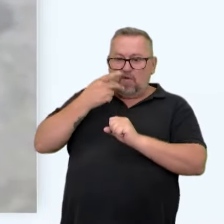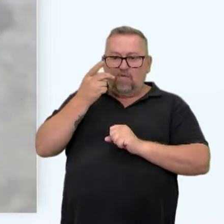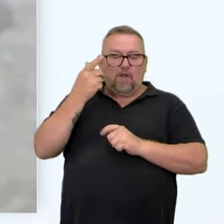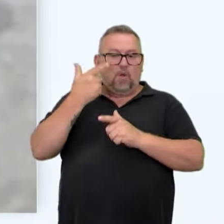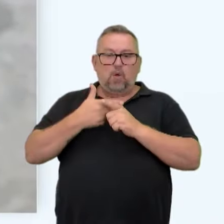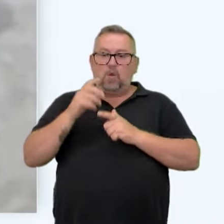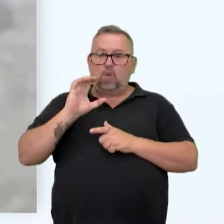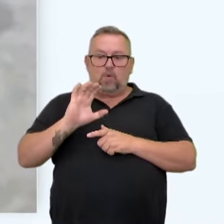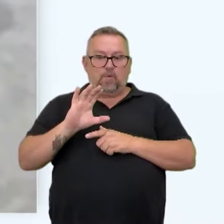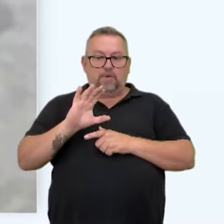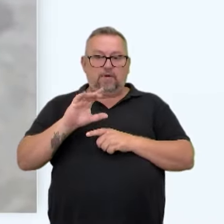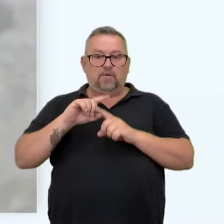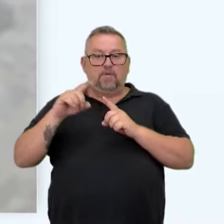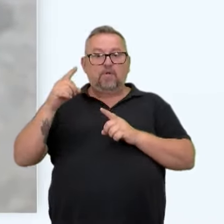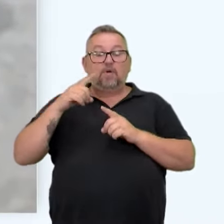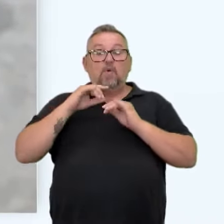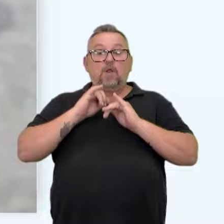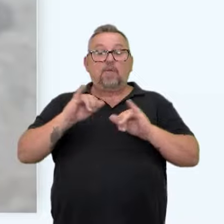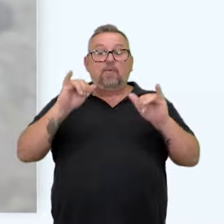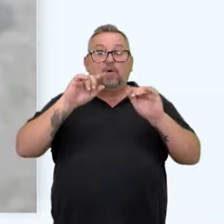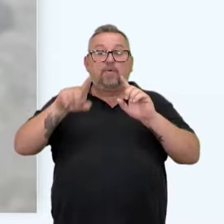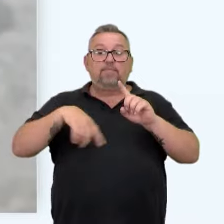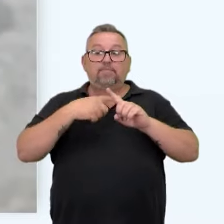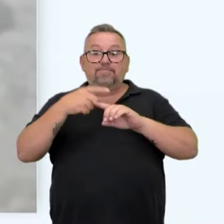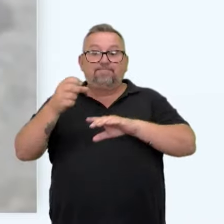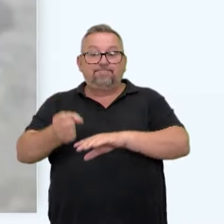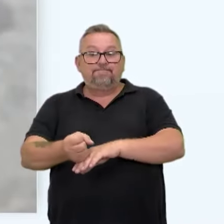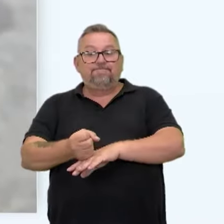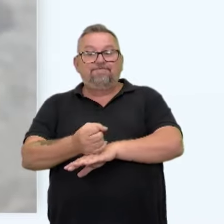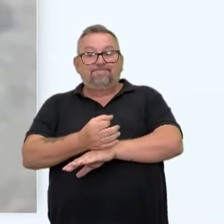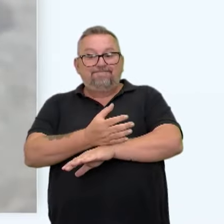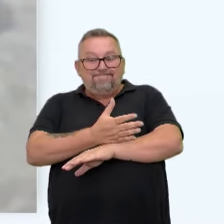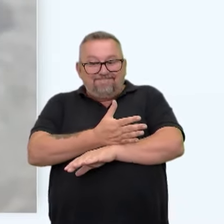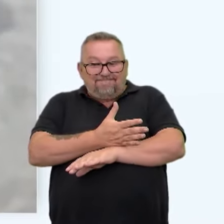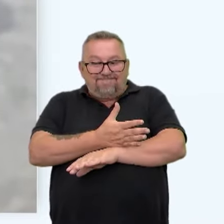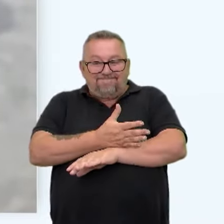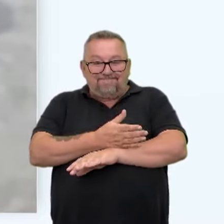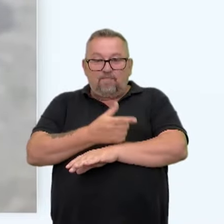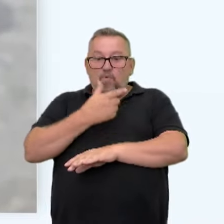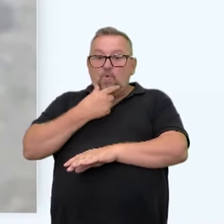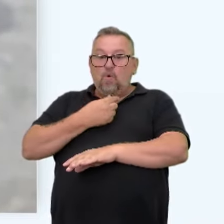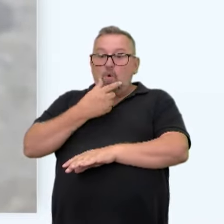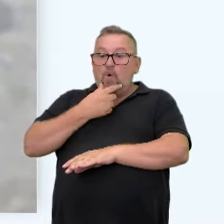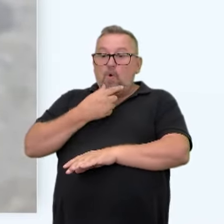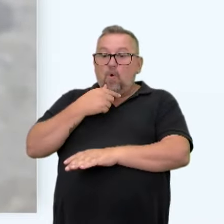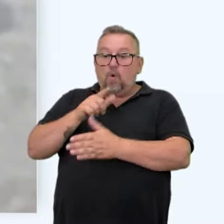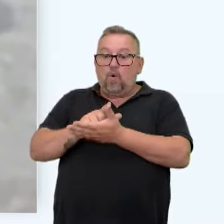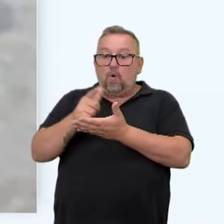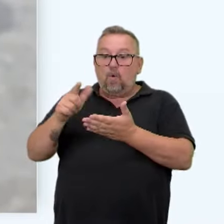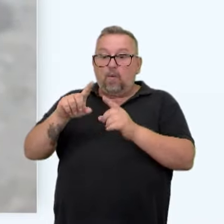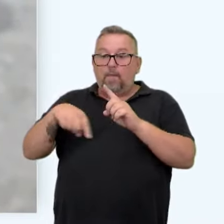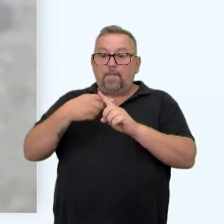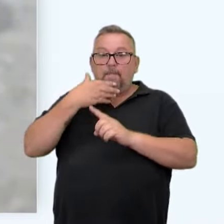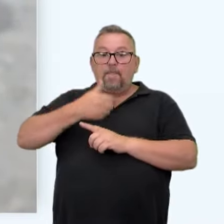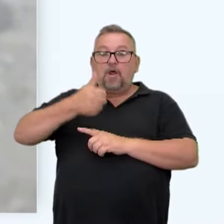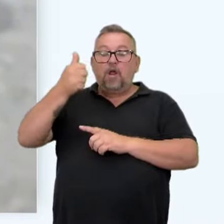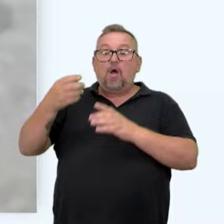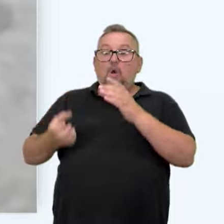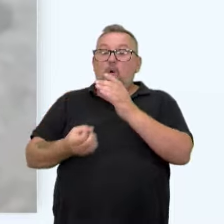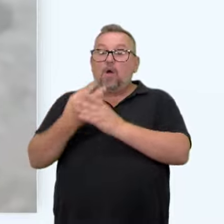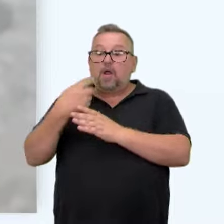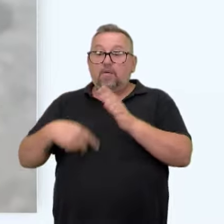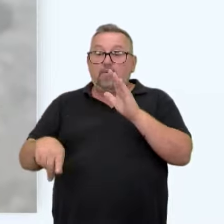isso. E um dos depoimentos mais emocionados veio de um dos jornalistas mais bem-sucedidos, o criador e